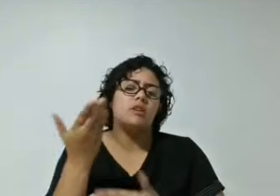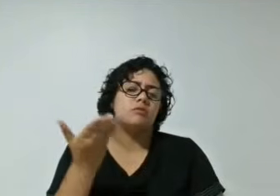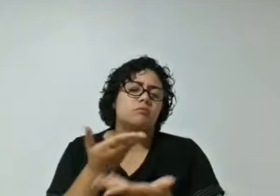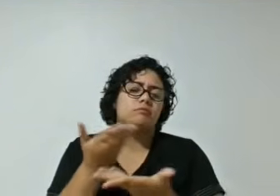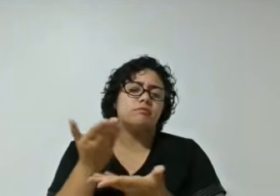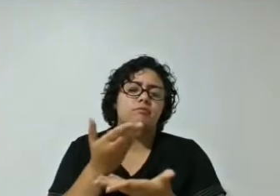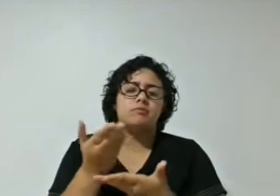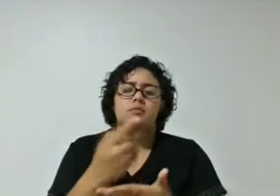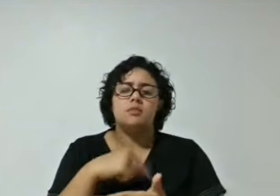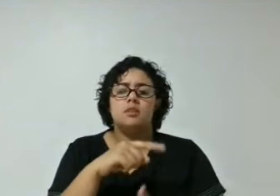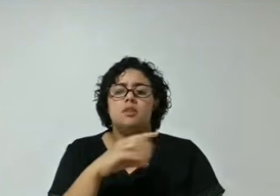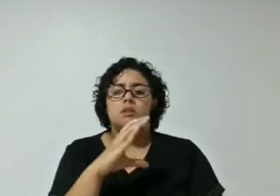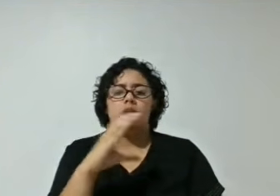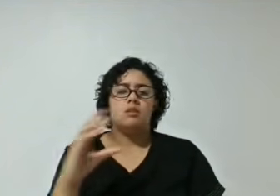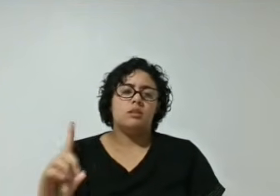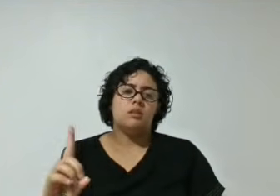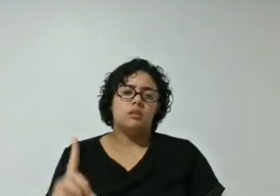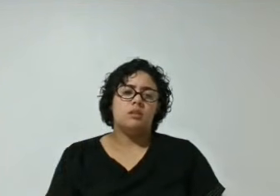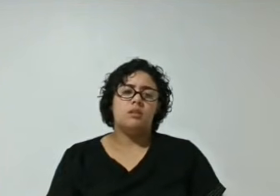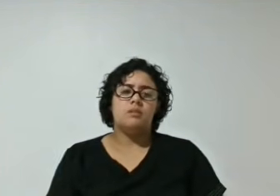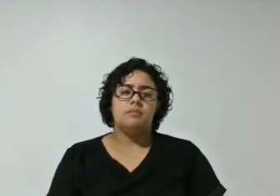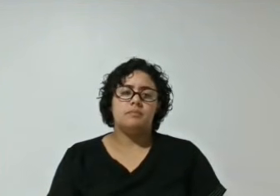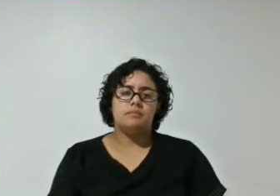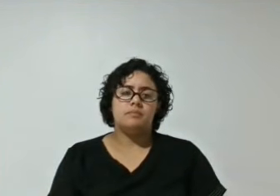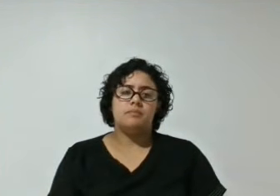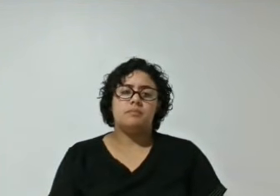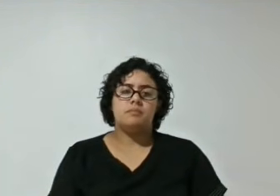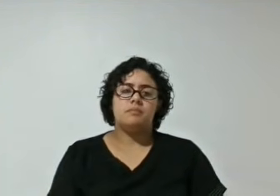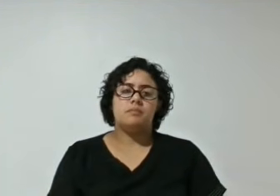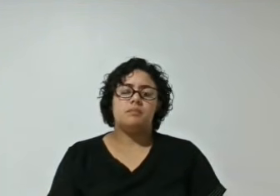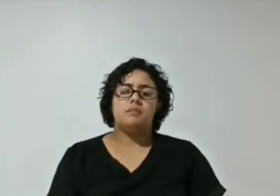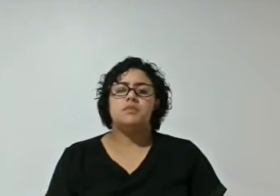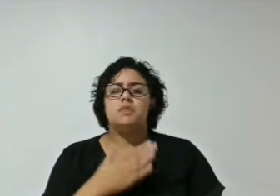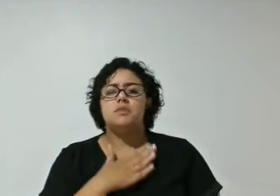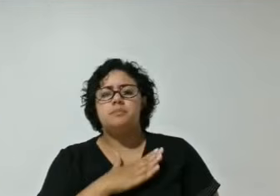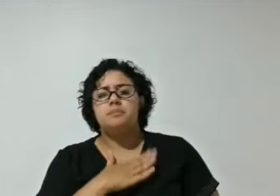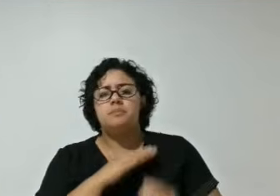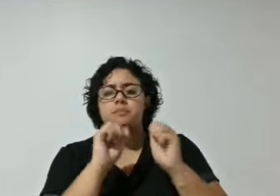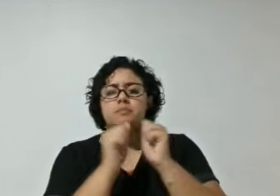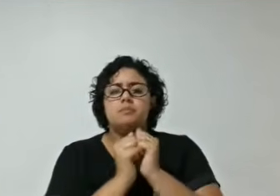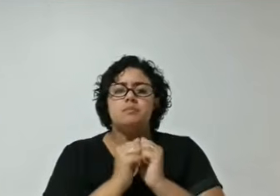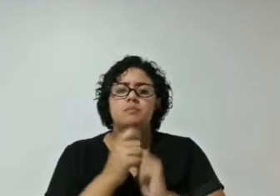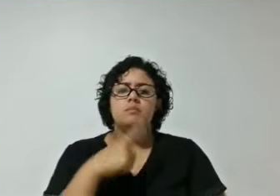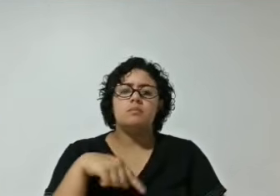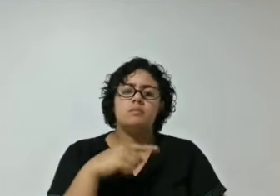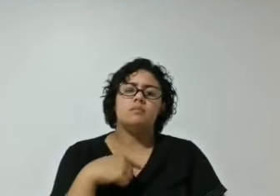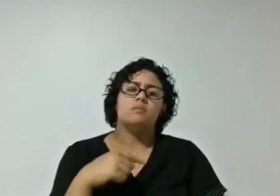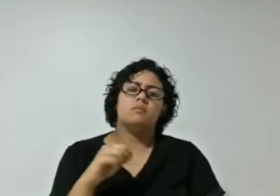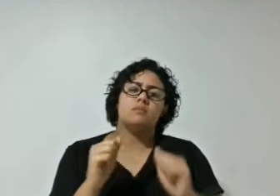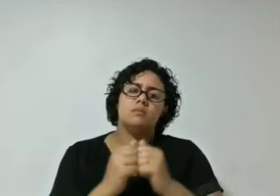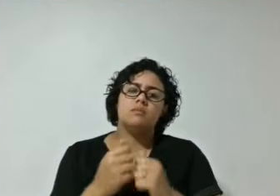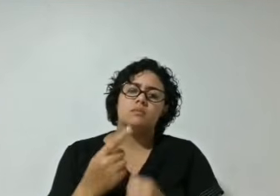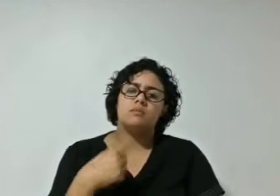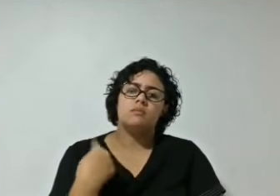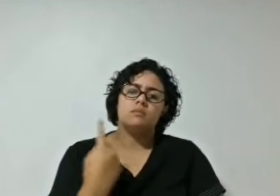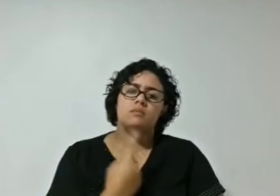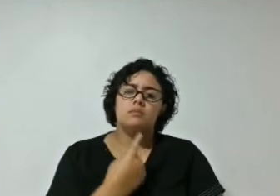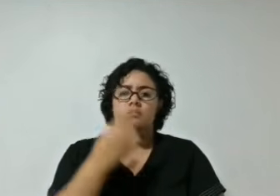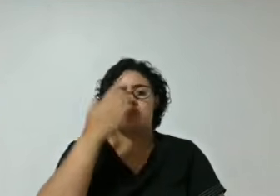do Nilson, que está sendo bem tranquila com a gente, está sempre junto conosco,